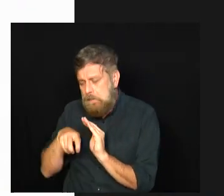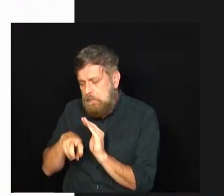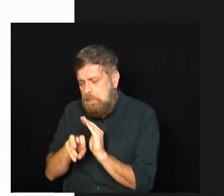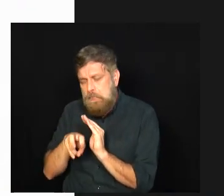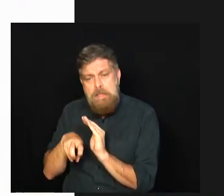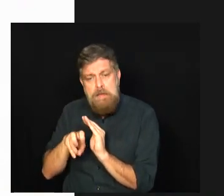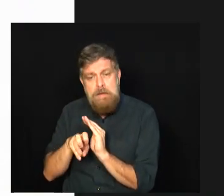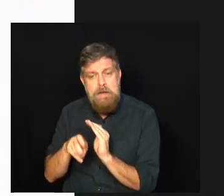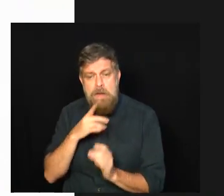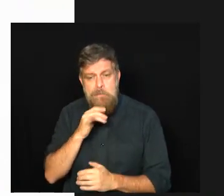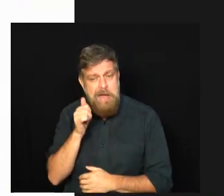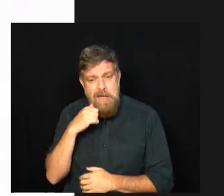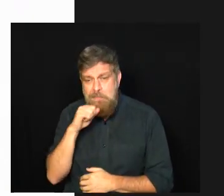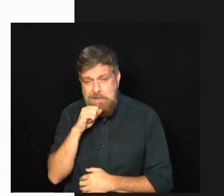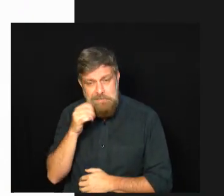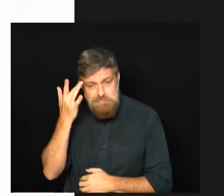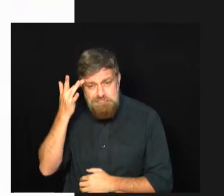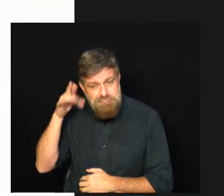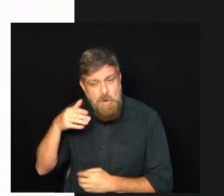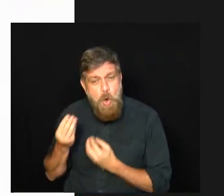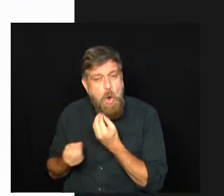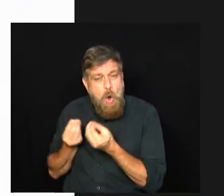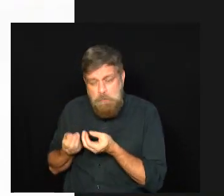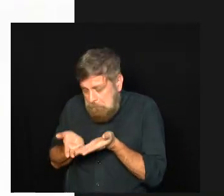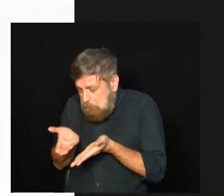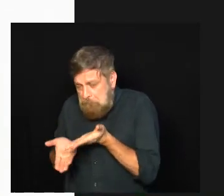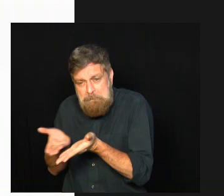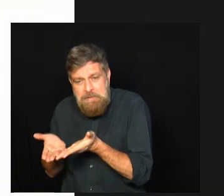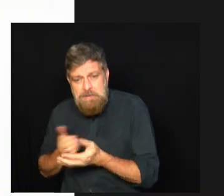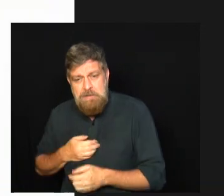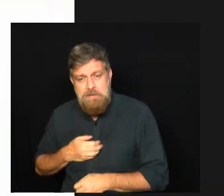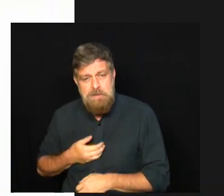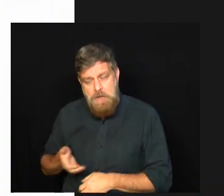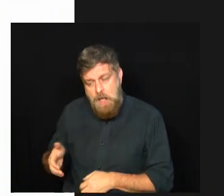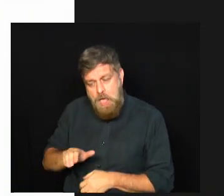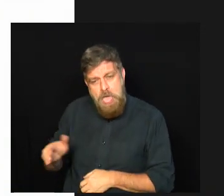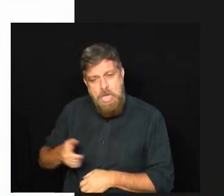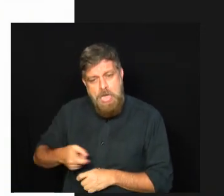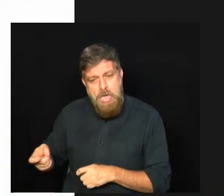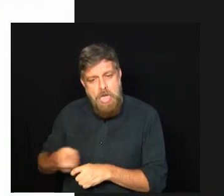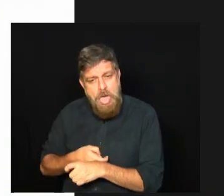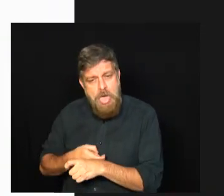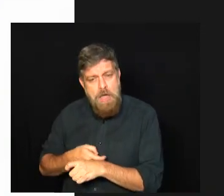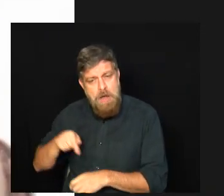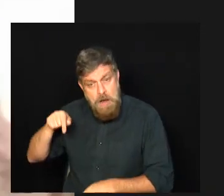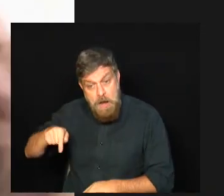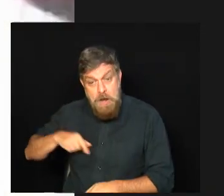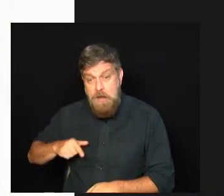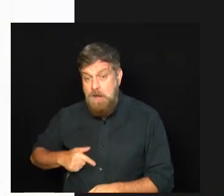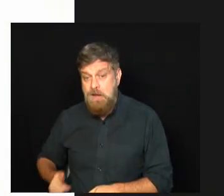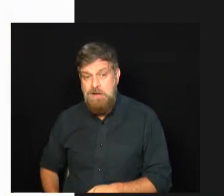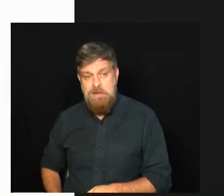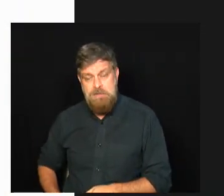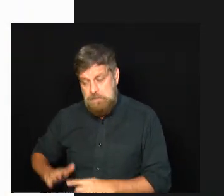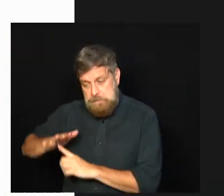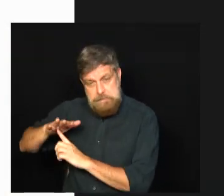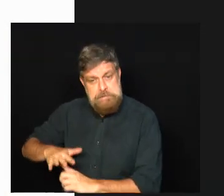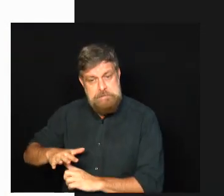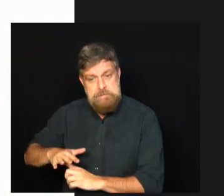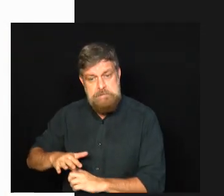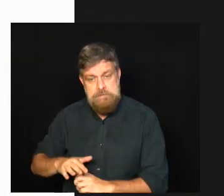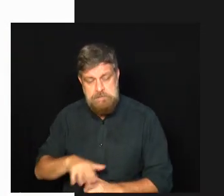que não sabem lidar com elas, que abusam dessas crianças, elas não têm convivência com as